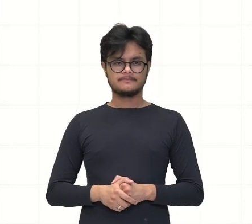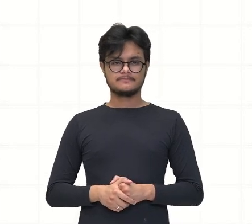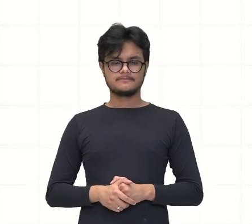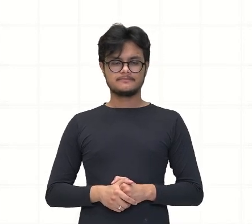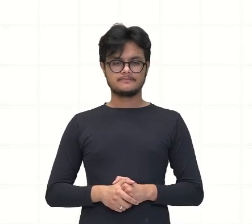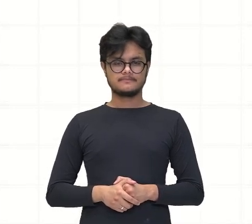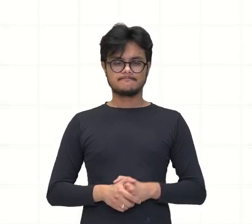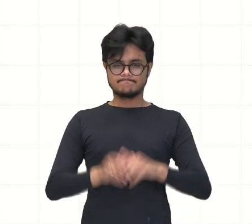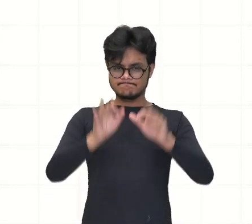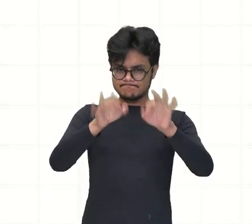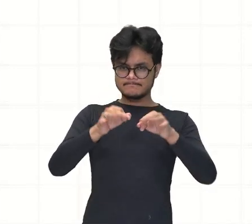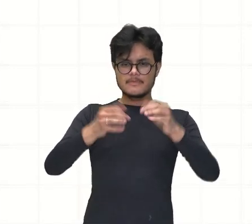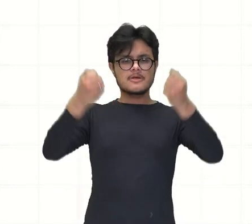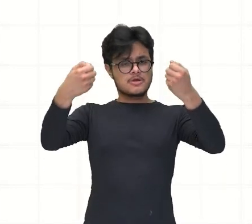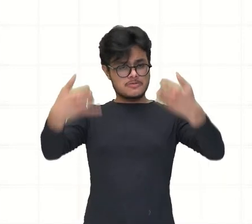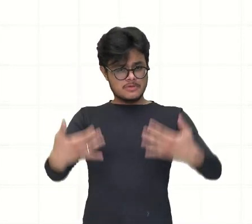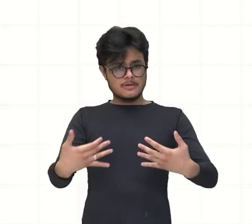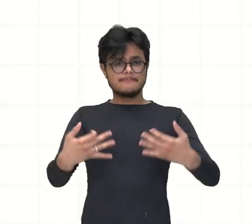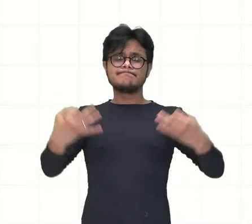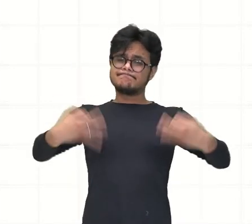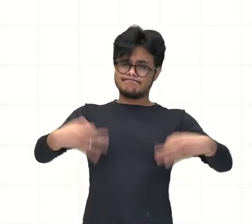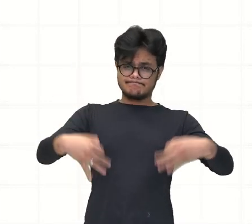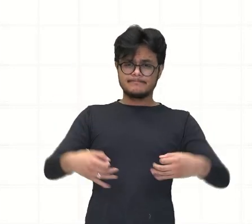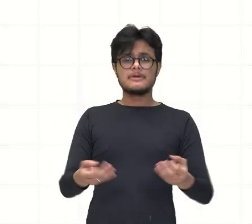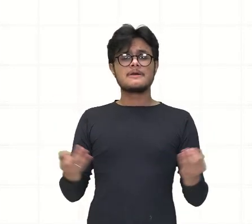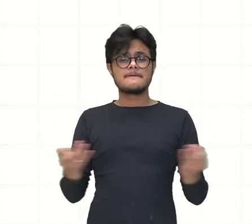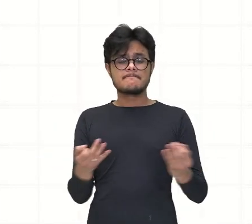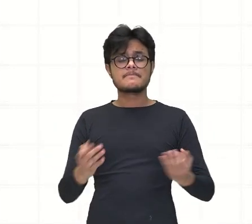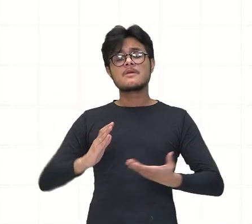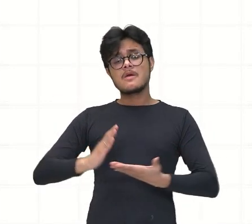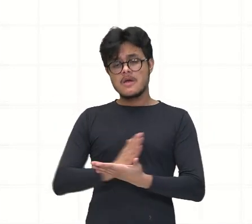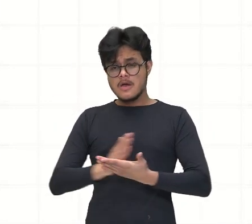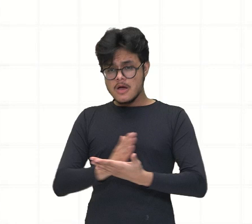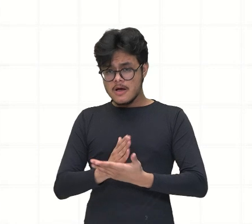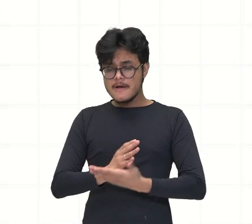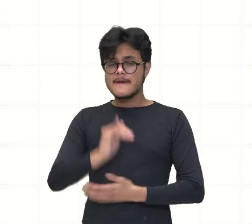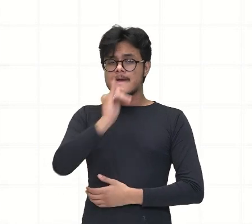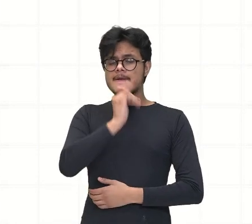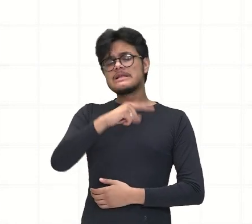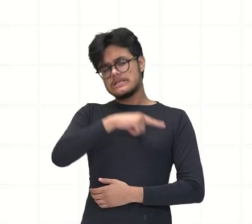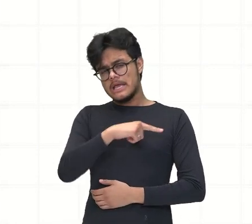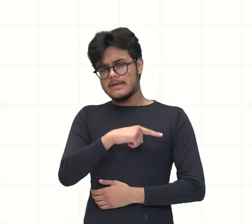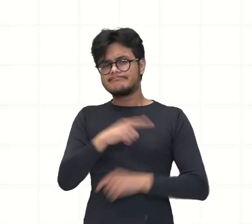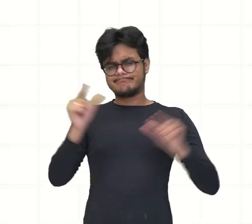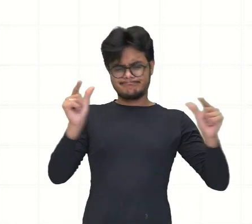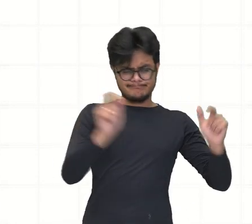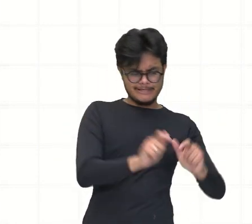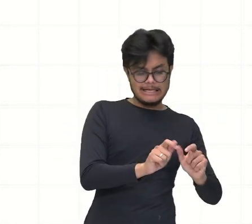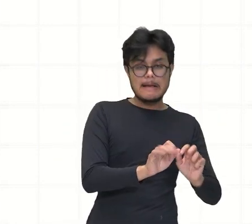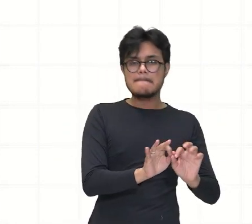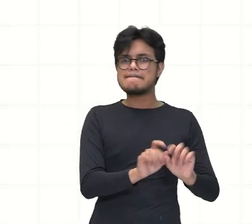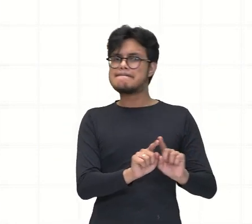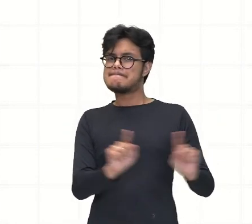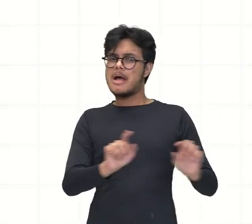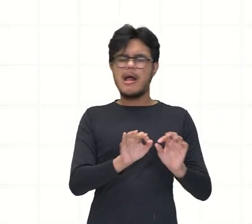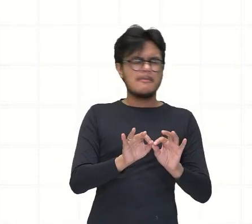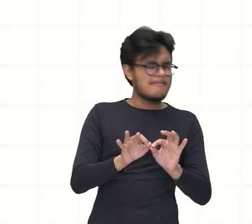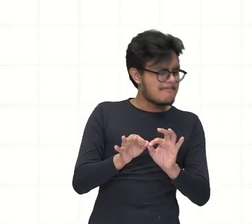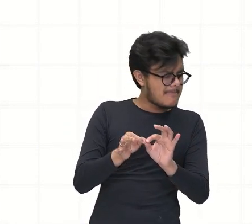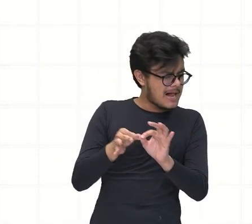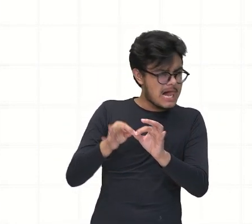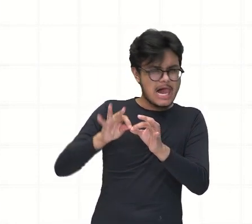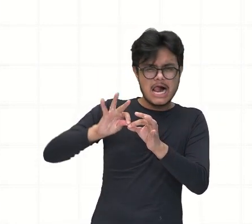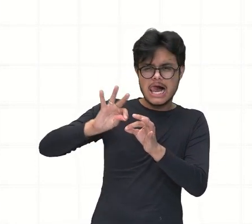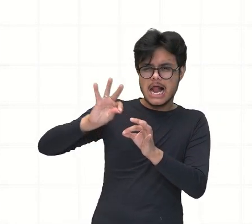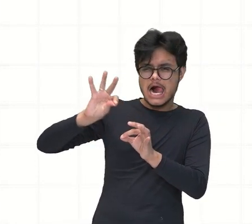Pois é, como eu estava falando, às vezes eu tenho pequenas distâncias, mas eu também tenho distâncias